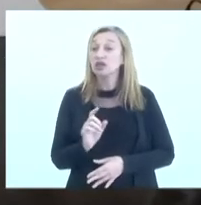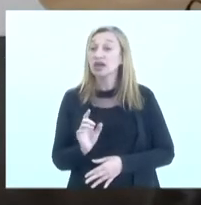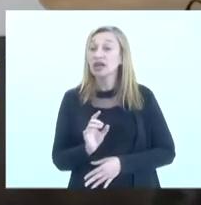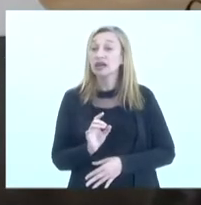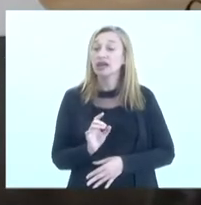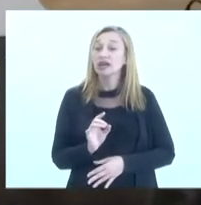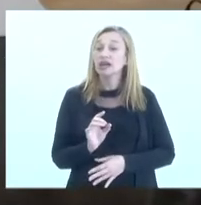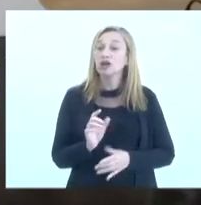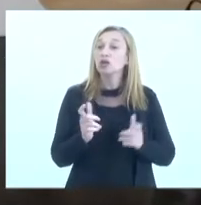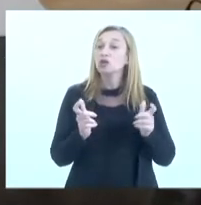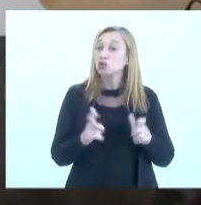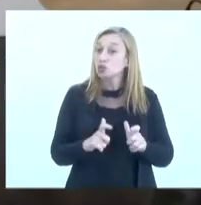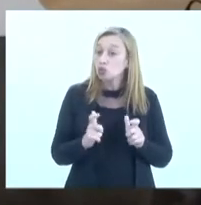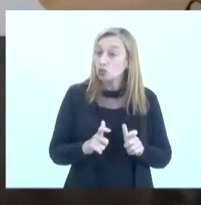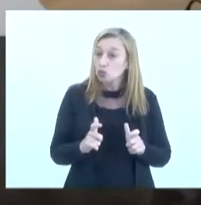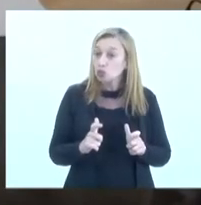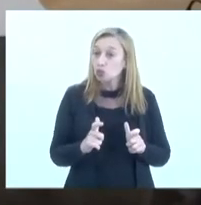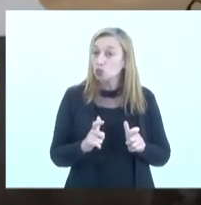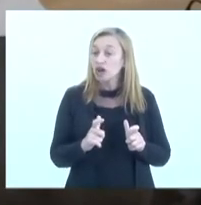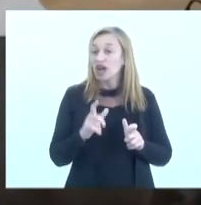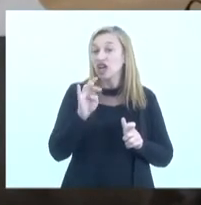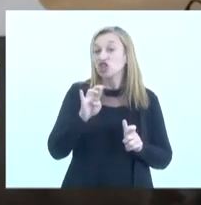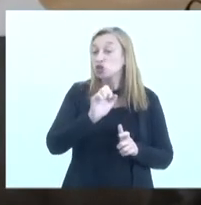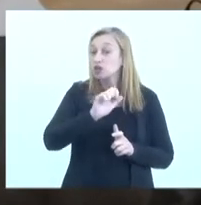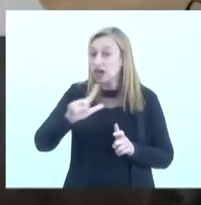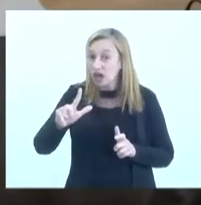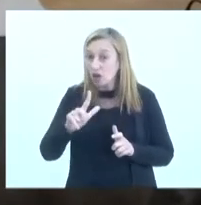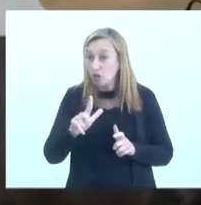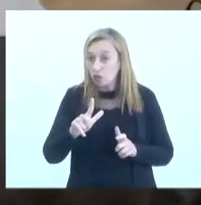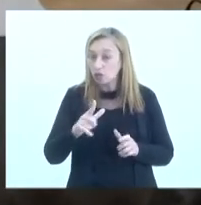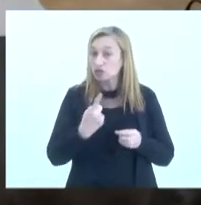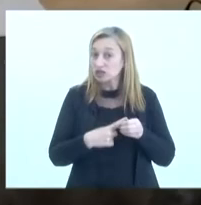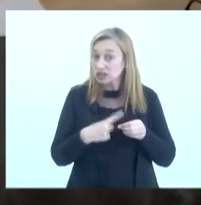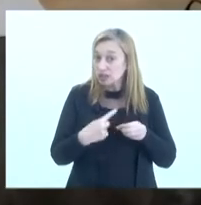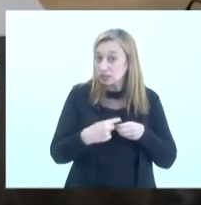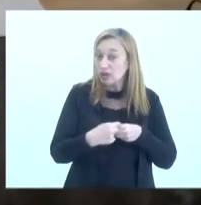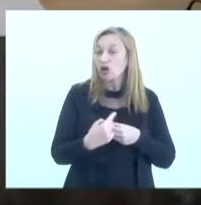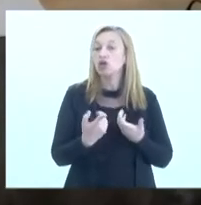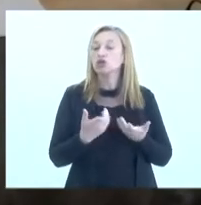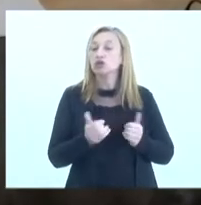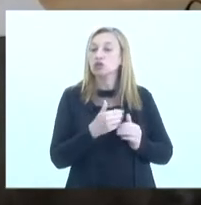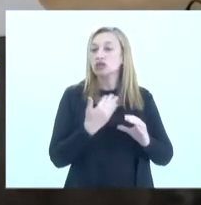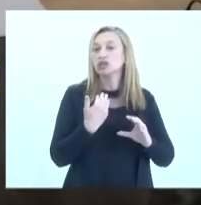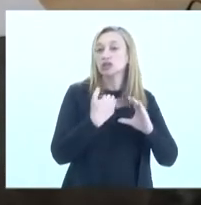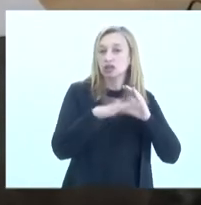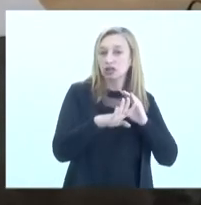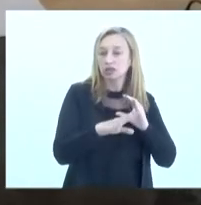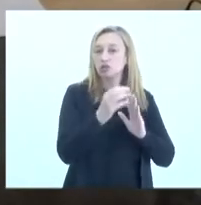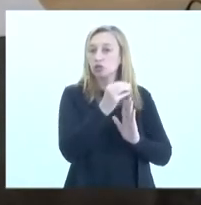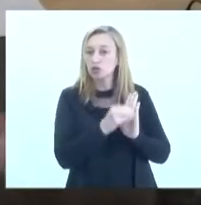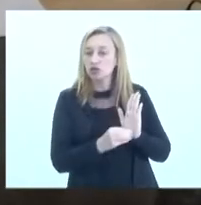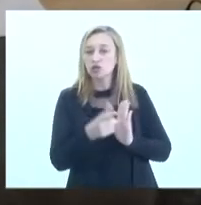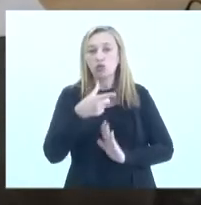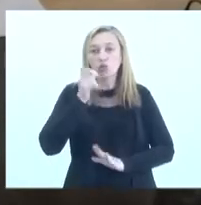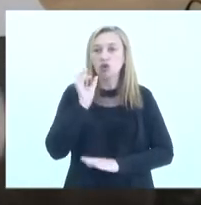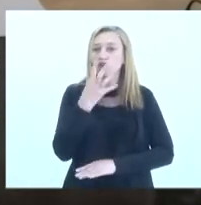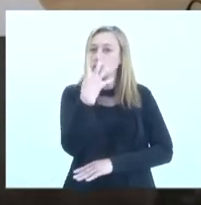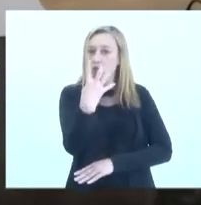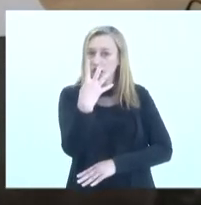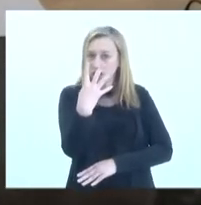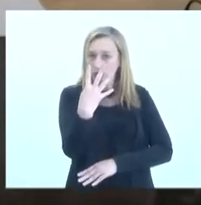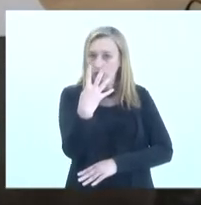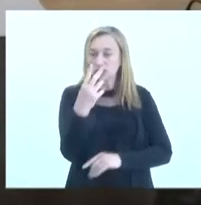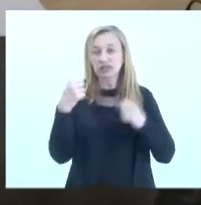pedido regional, não é um pedido local, é municipal. E nós te encaminhamos ontem um ofício com 4